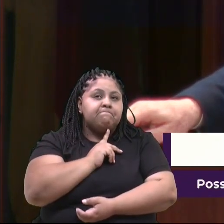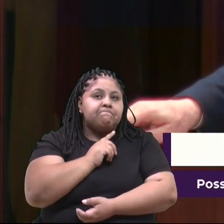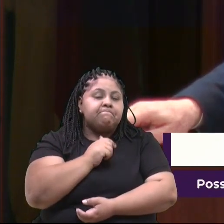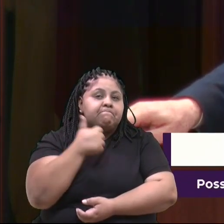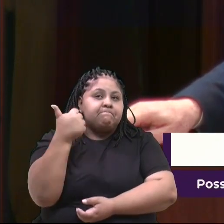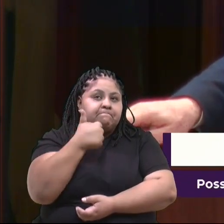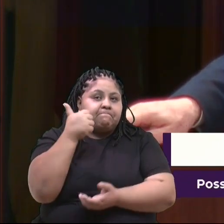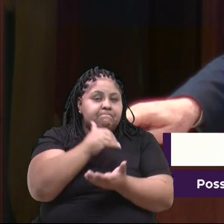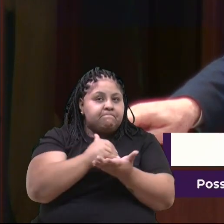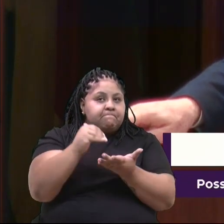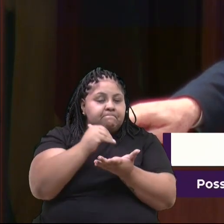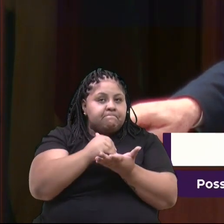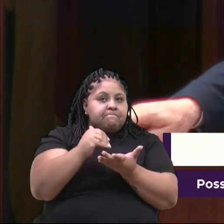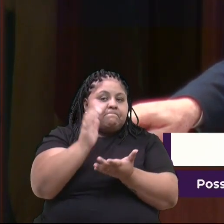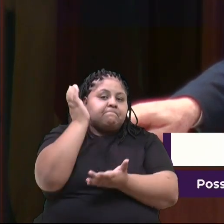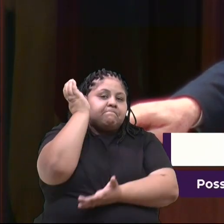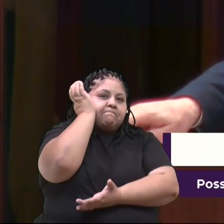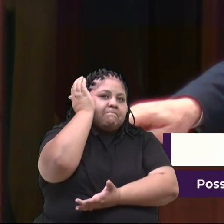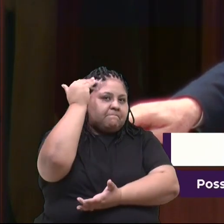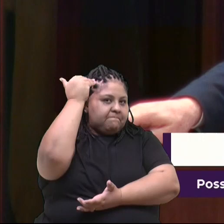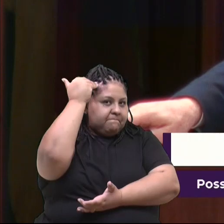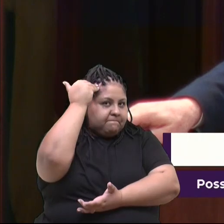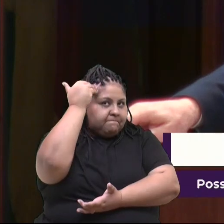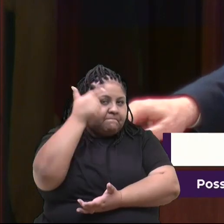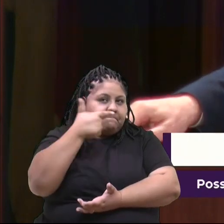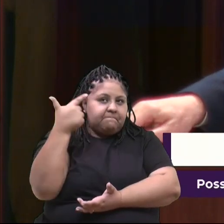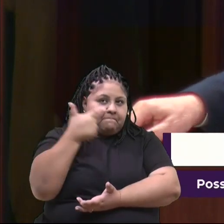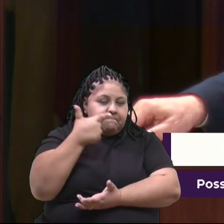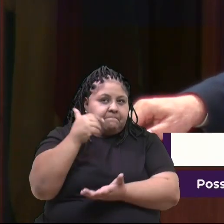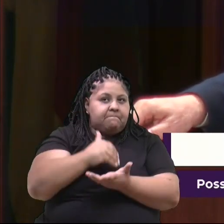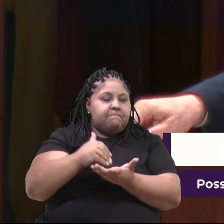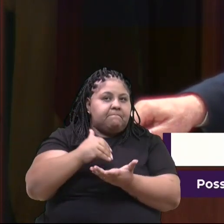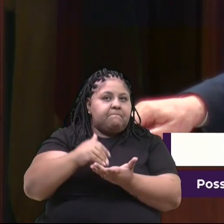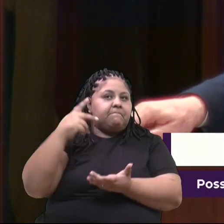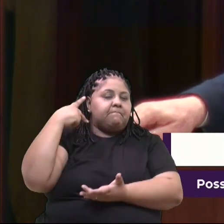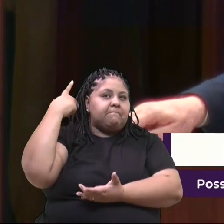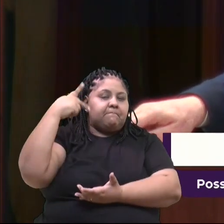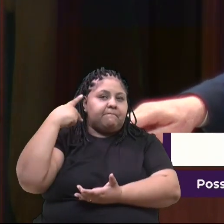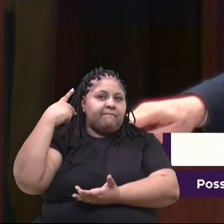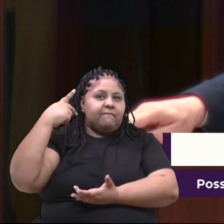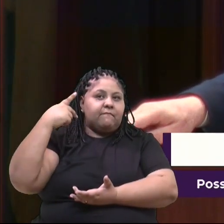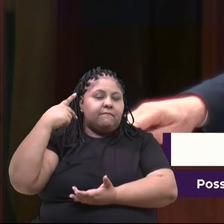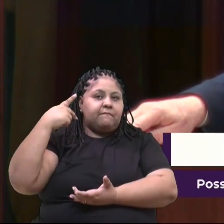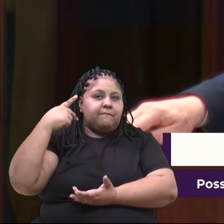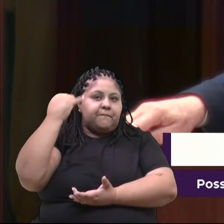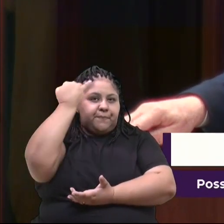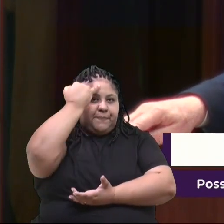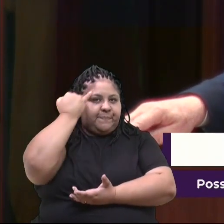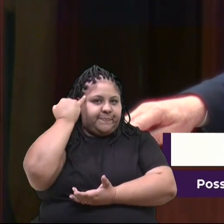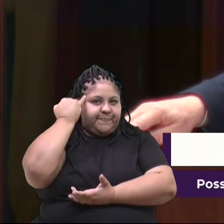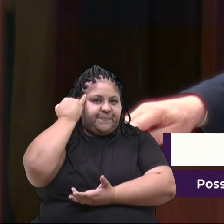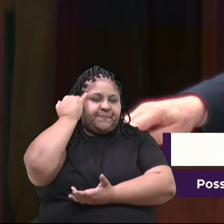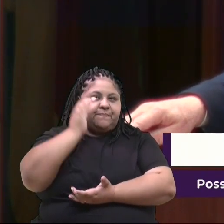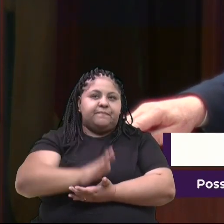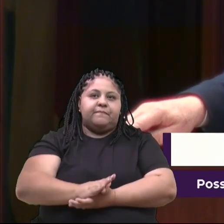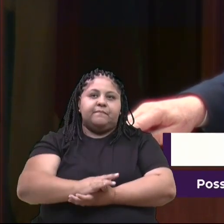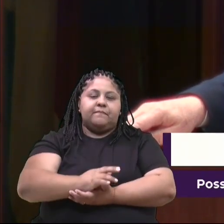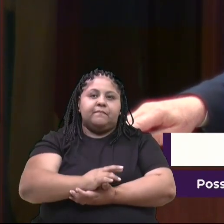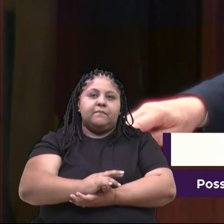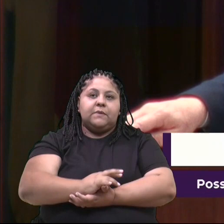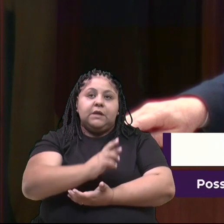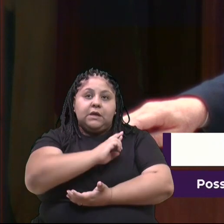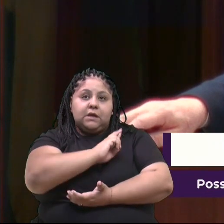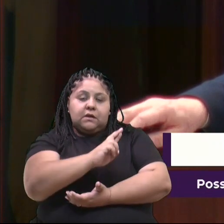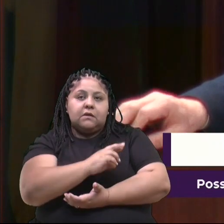primeiro secretário, vereador Felipe Gramelmaier, segundo secretário, vereador José D'Ambrós. Em nome deles, eu